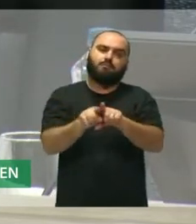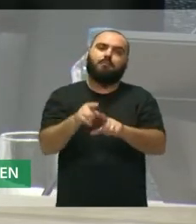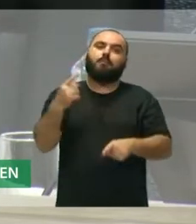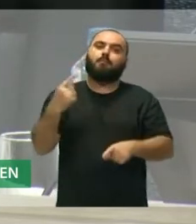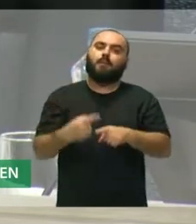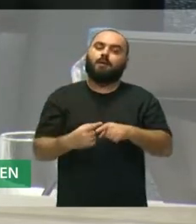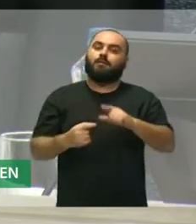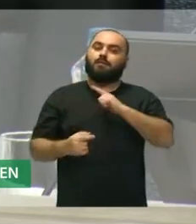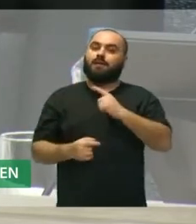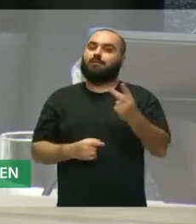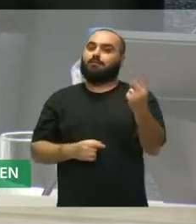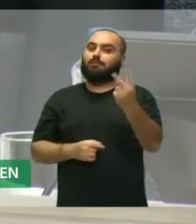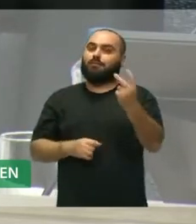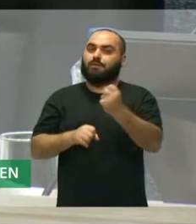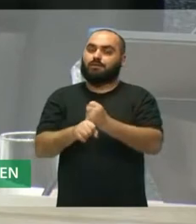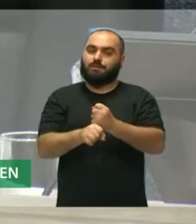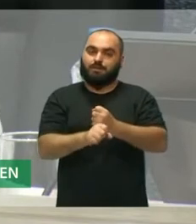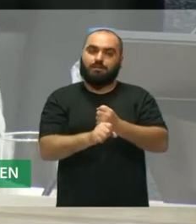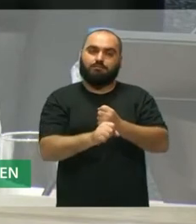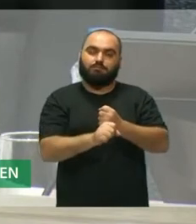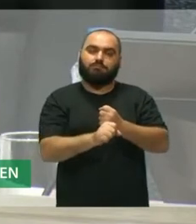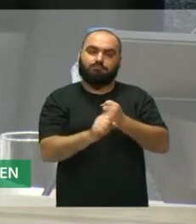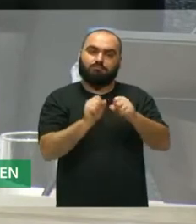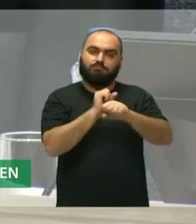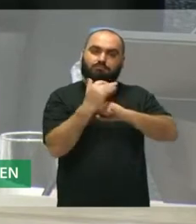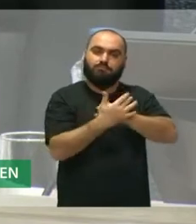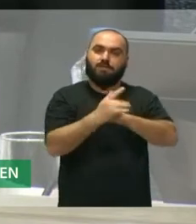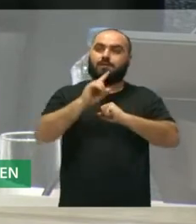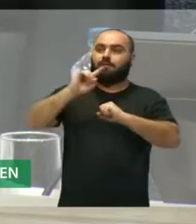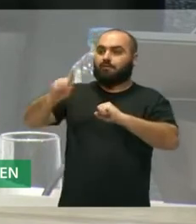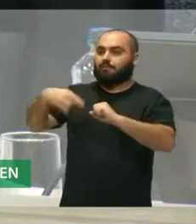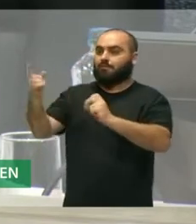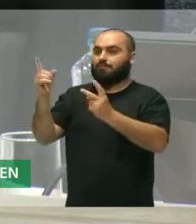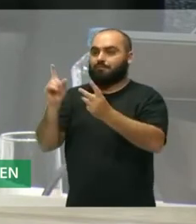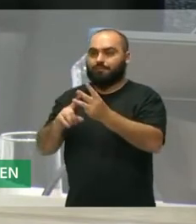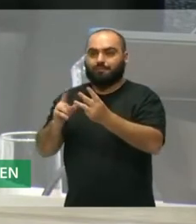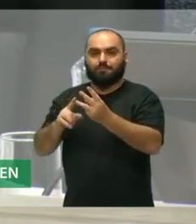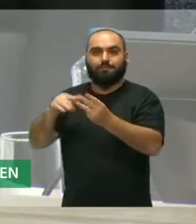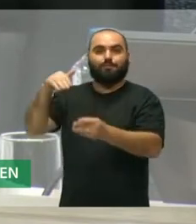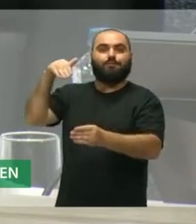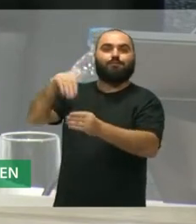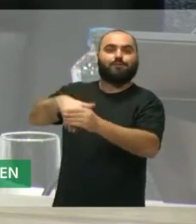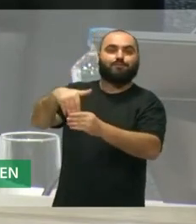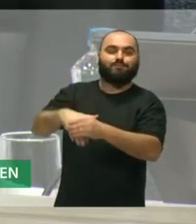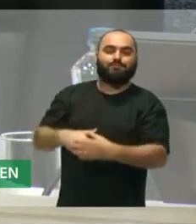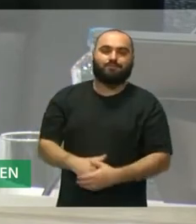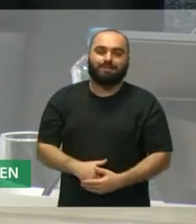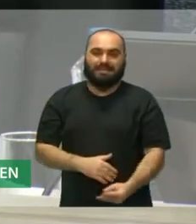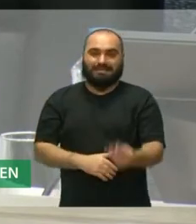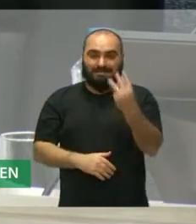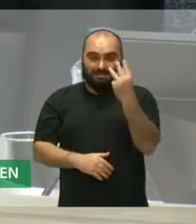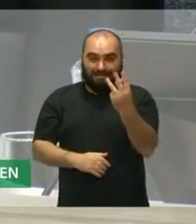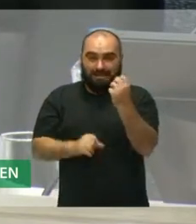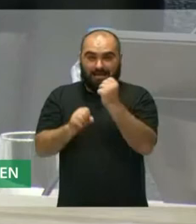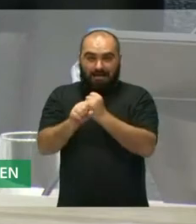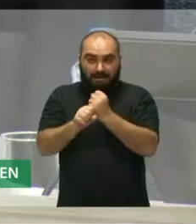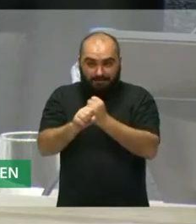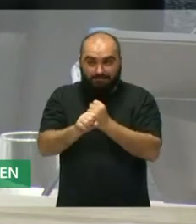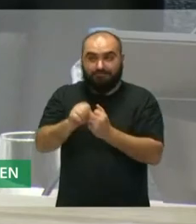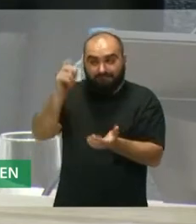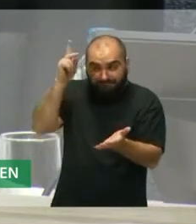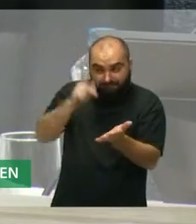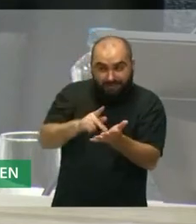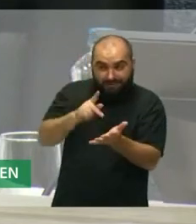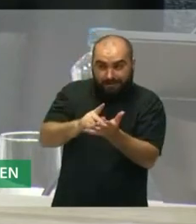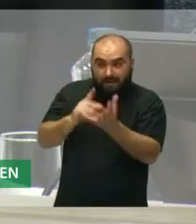2 anos de pandemia e depois entramos em um ano de eleição. Então, foram 3 anos que realmente eu imagino que tudo